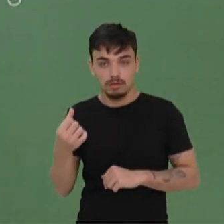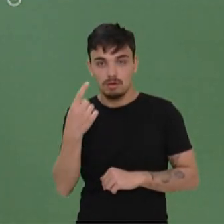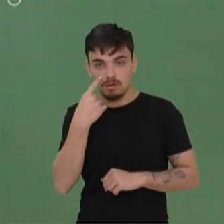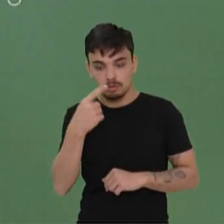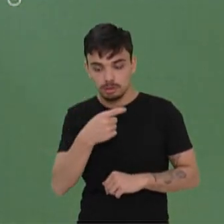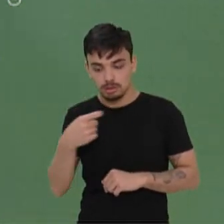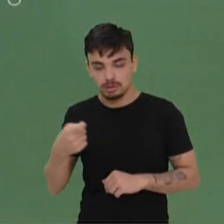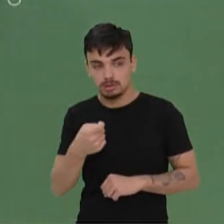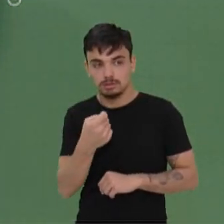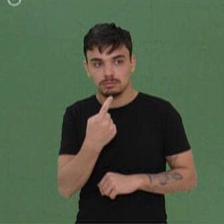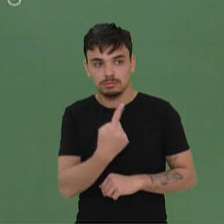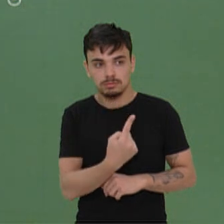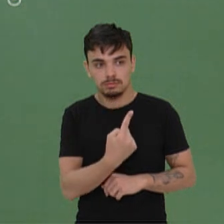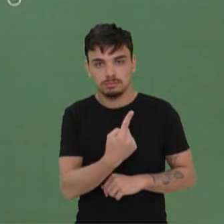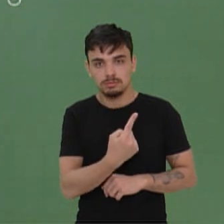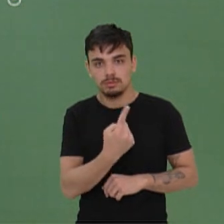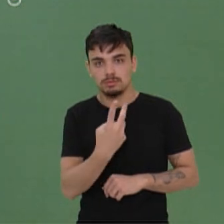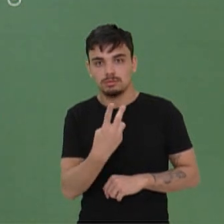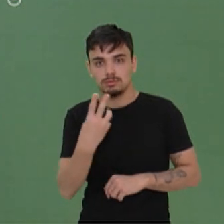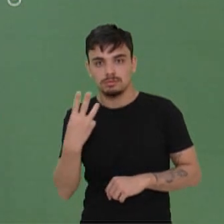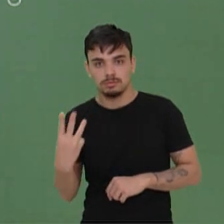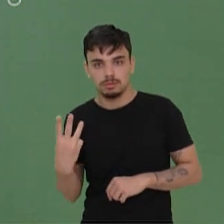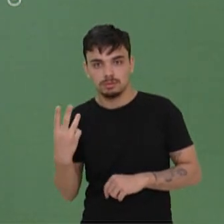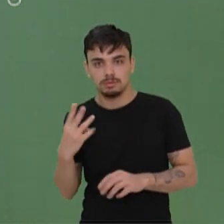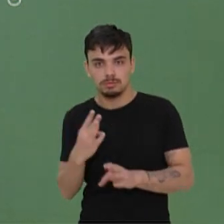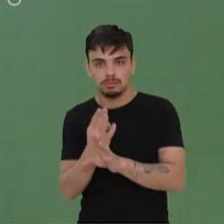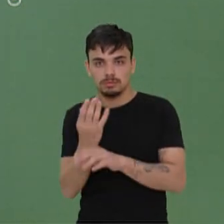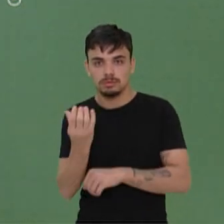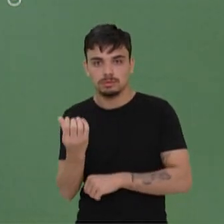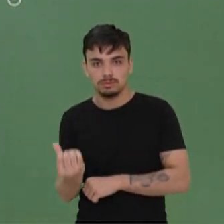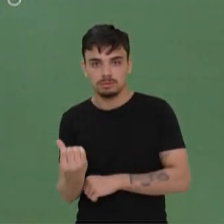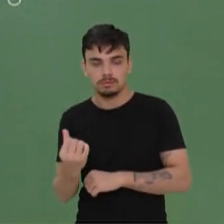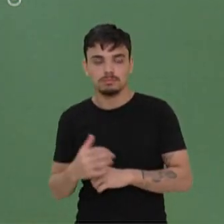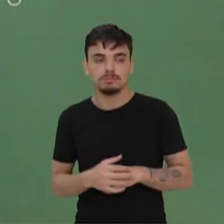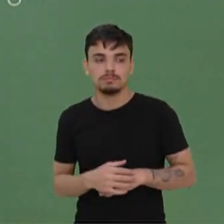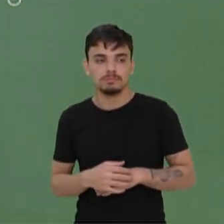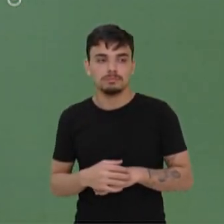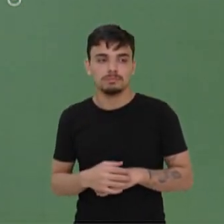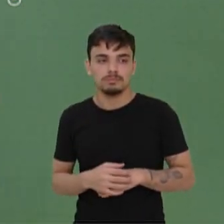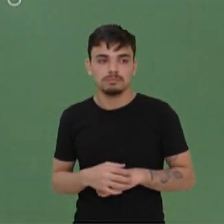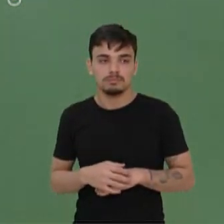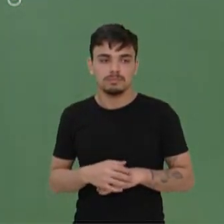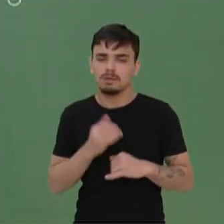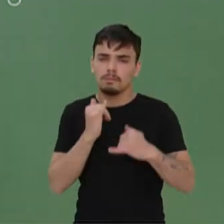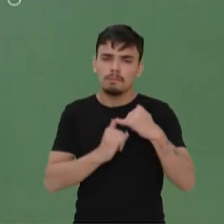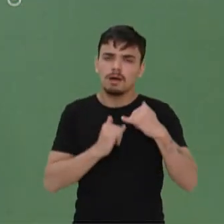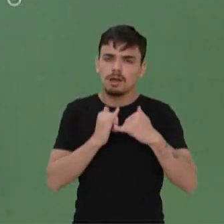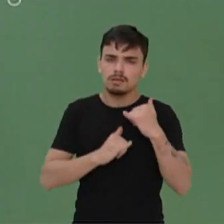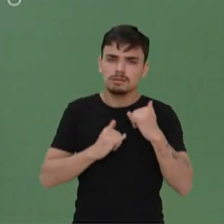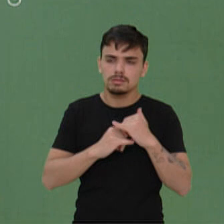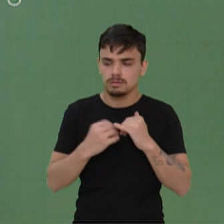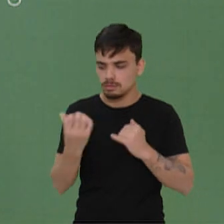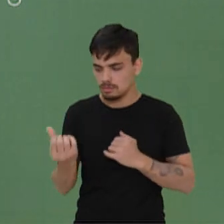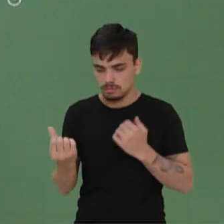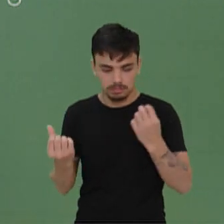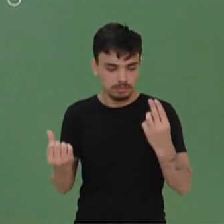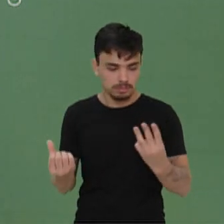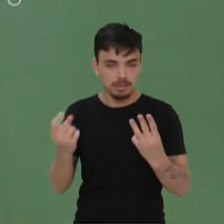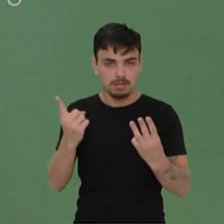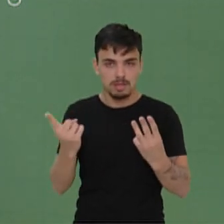do vértice é 3, mais 3 eu encontro o 6. Quem é o simétrico do 6 em relação ao 3? É 3 unidades para